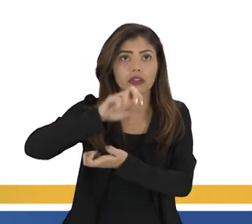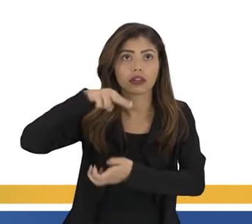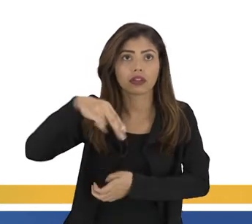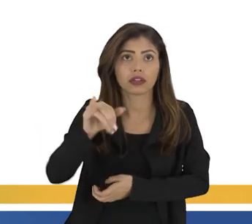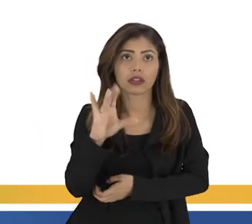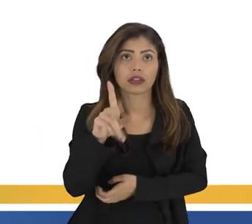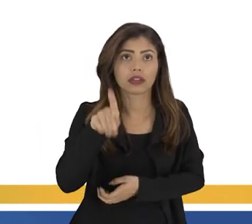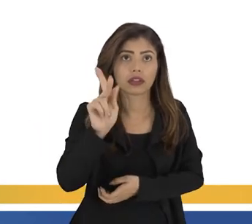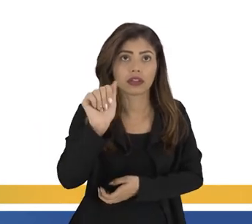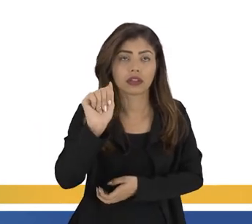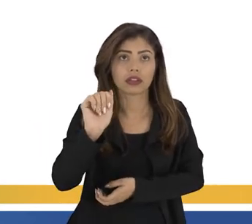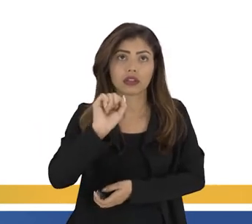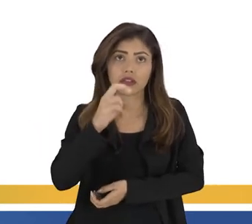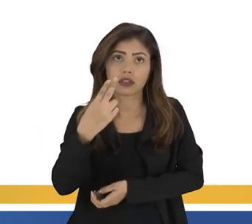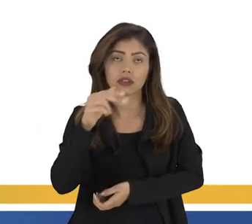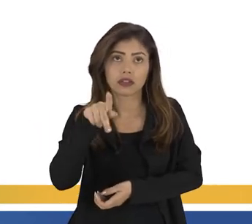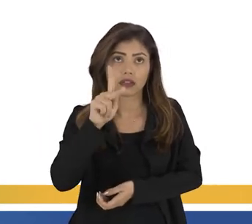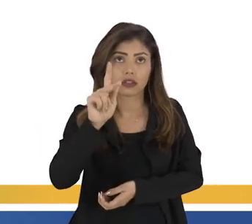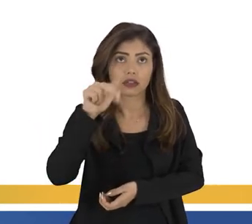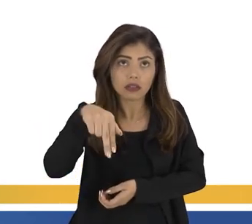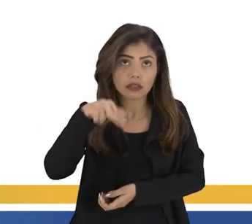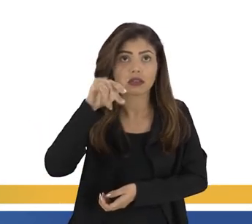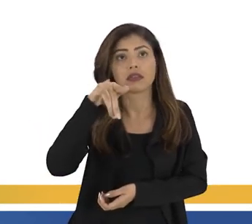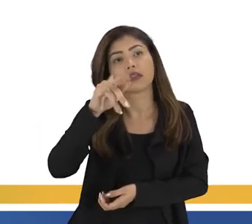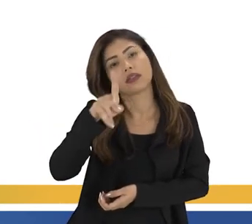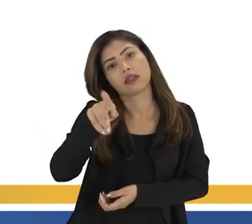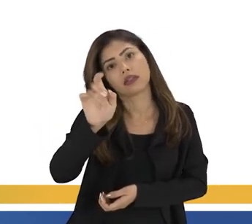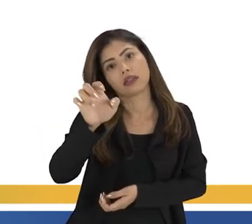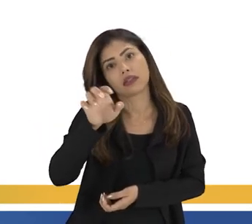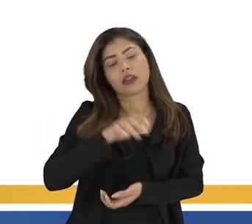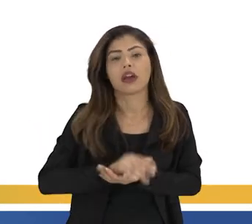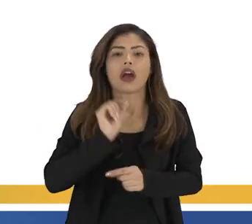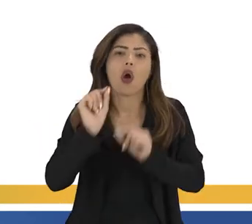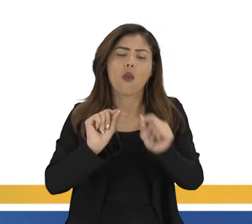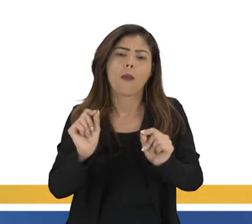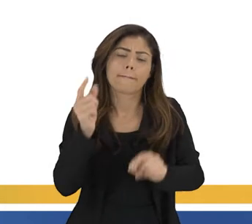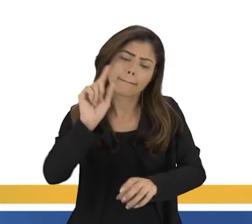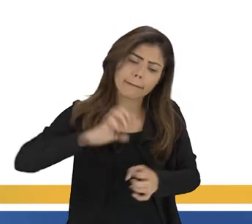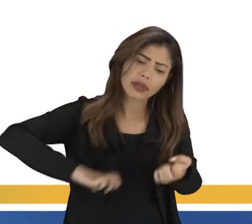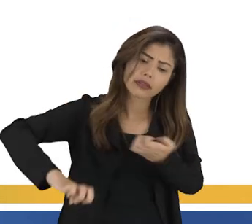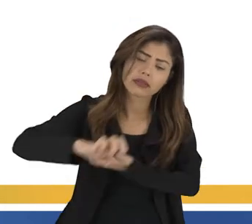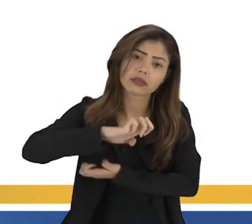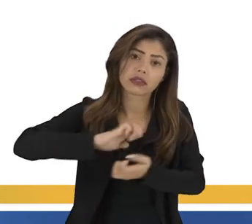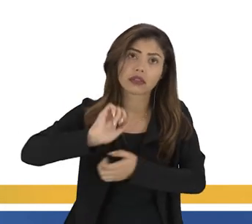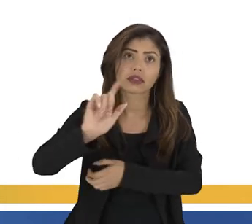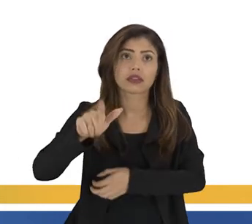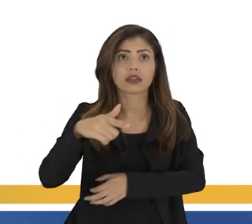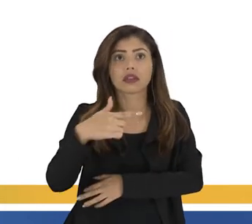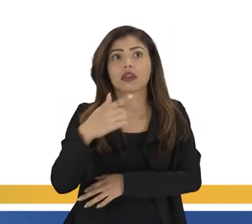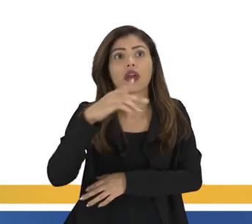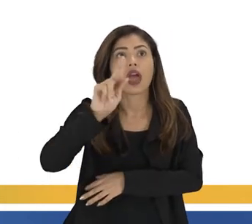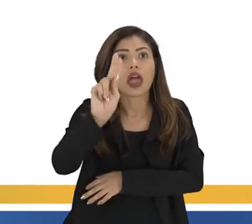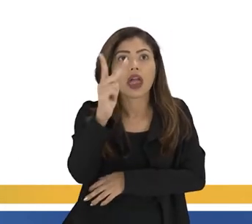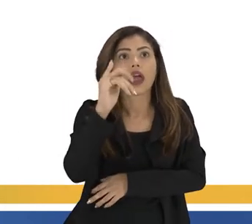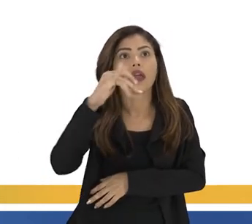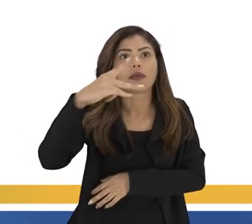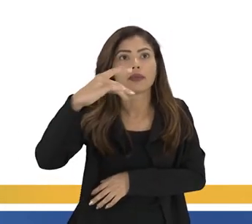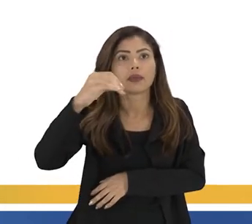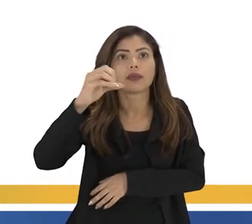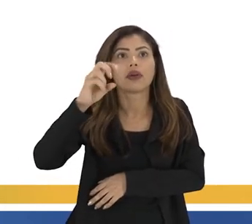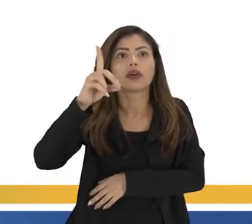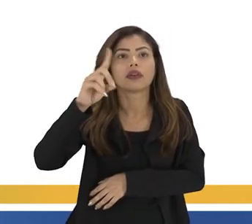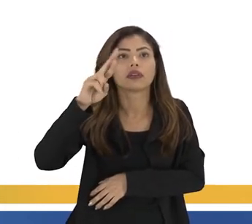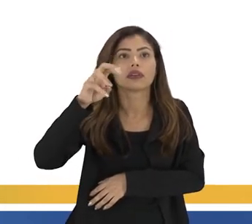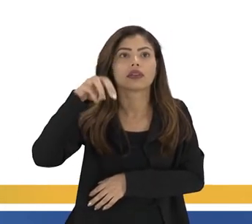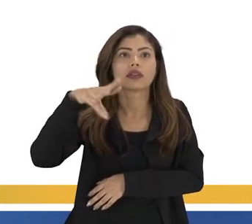revolta de nika ou me quer na realidade essa revolta acontece no hipódromo né o que